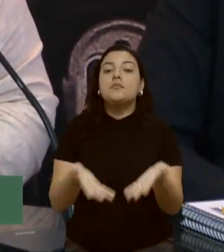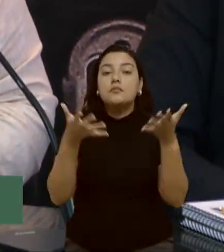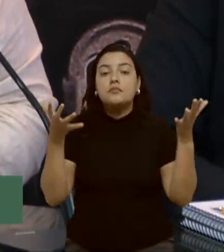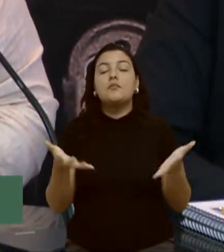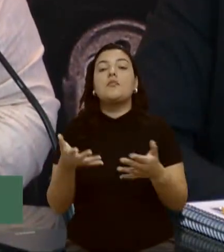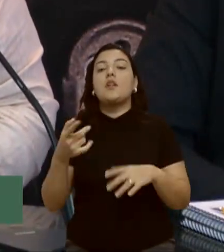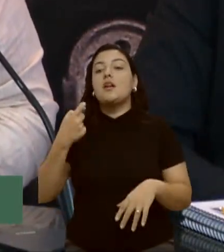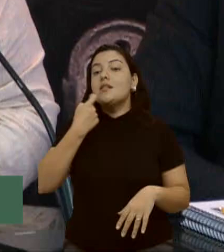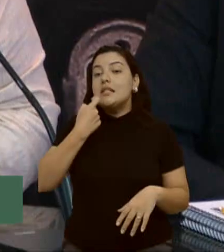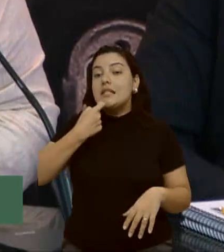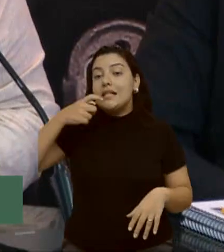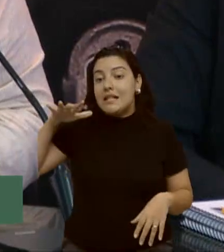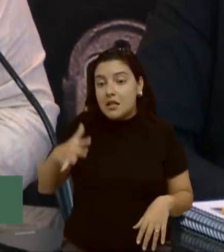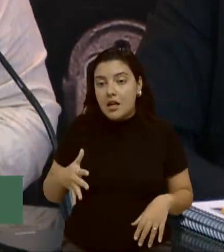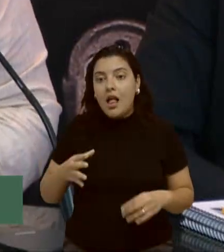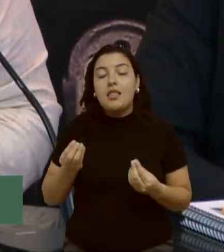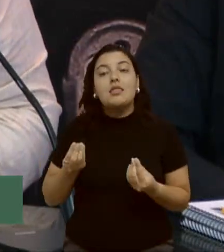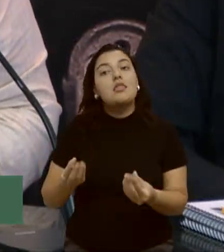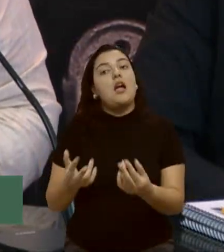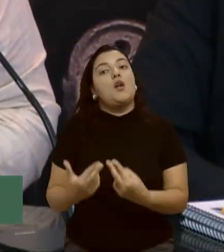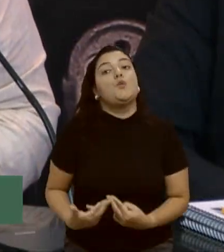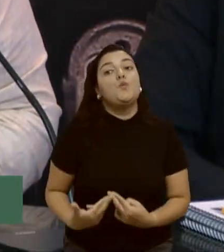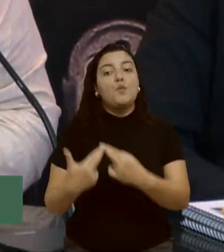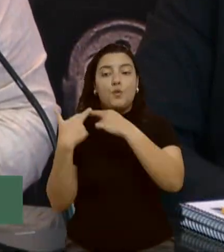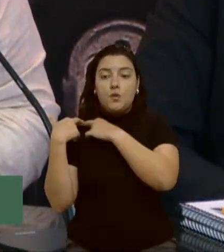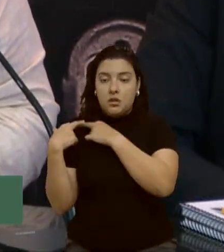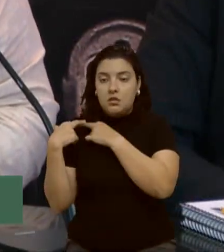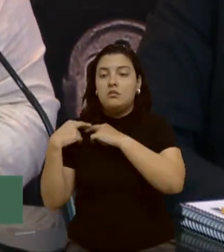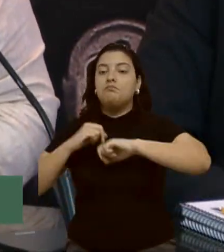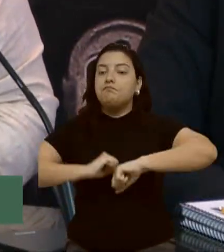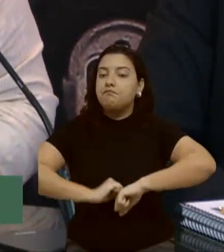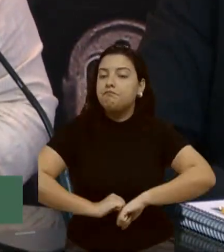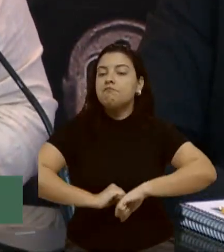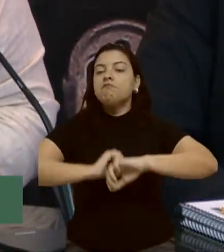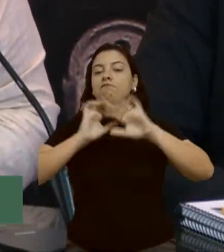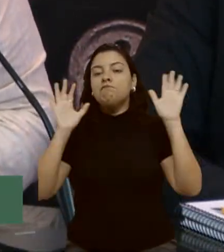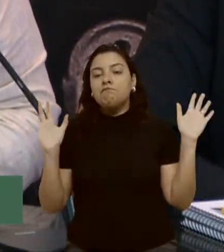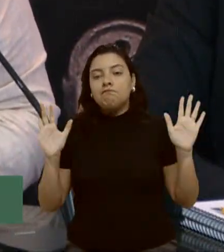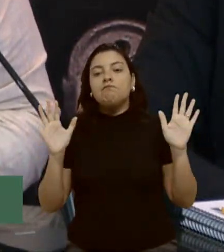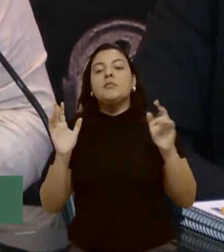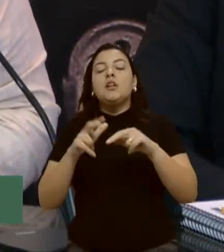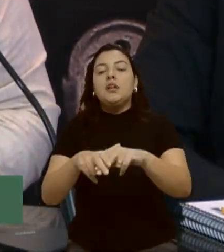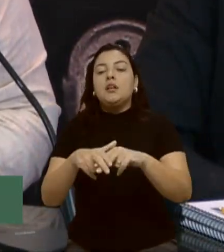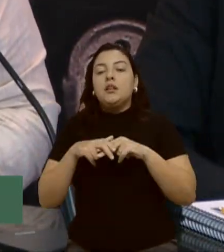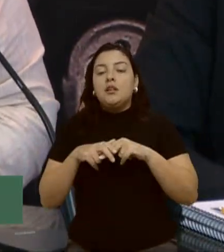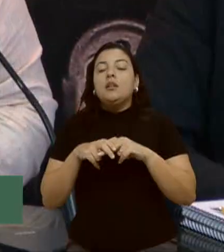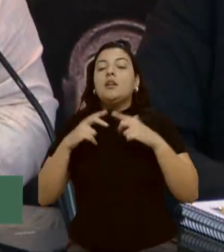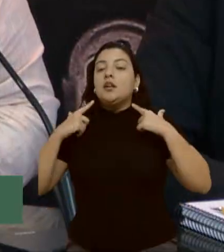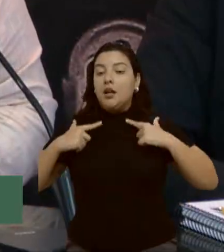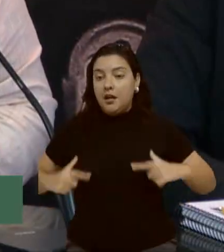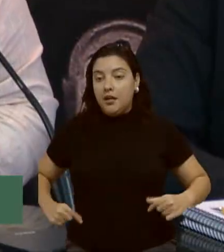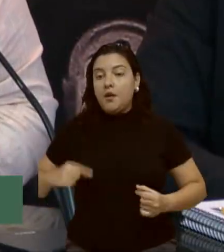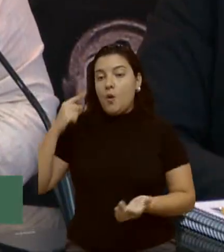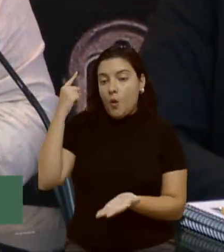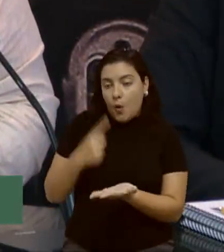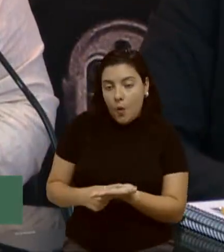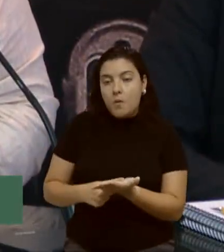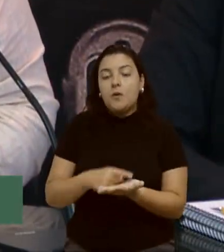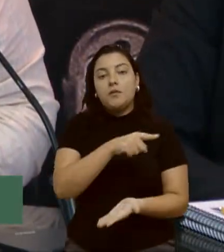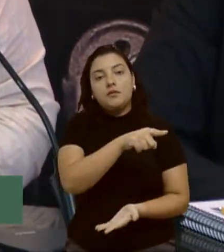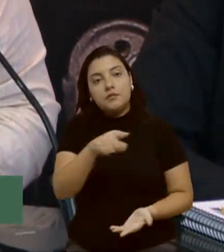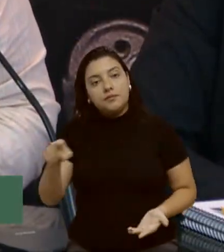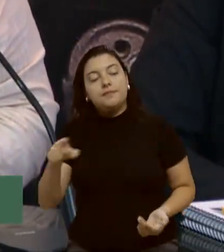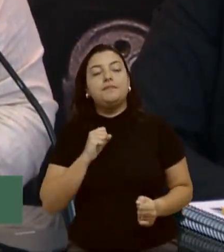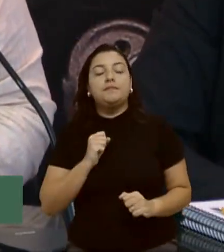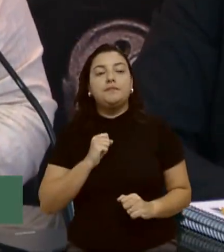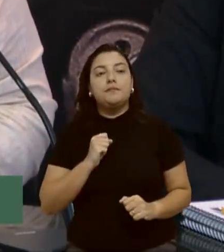Black Friday com responsabilidade, com transparência e principalmente com esse compromisso com o consumidor. E o